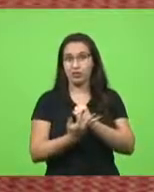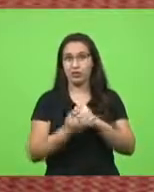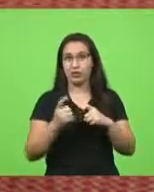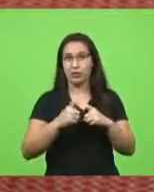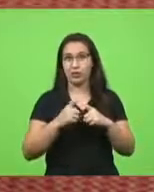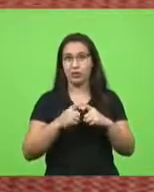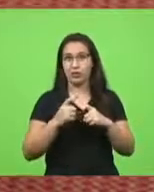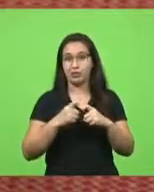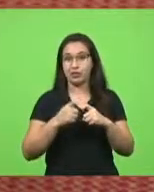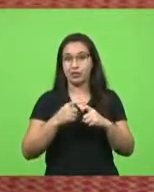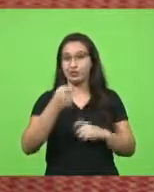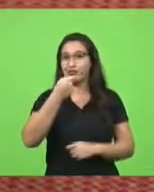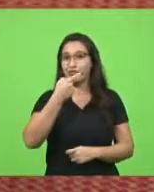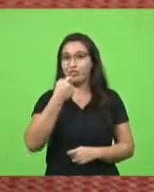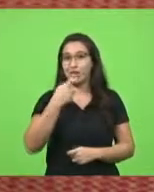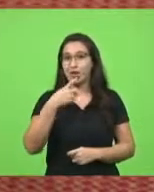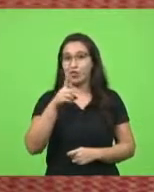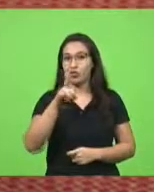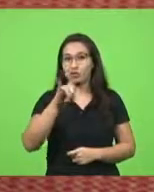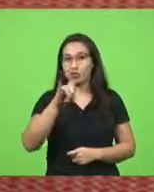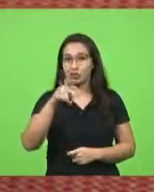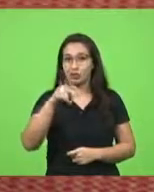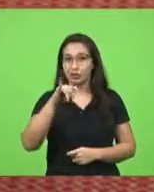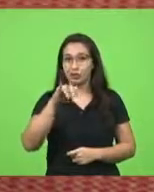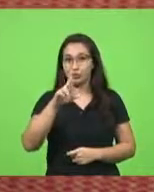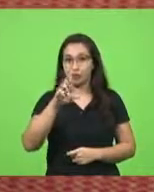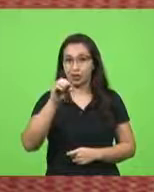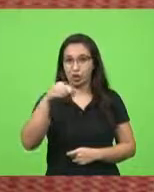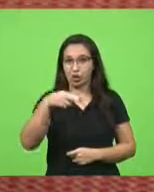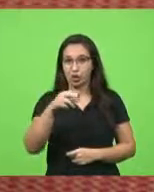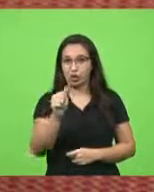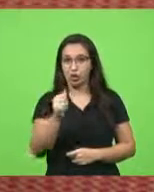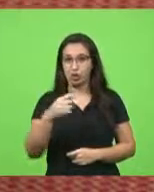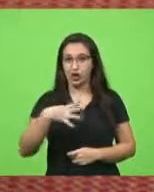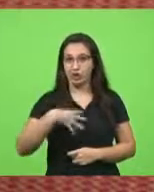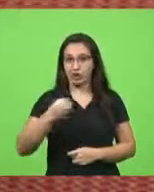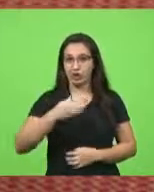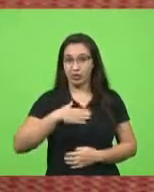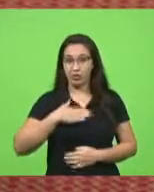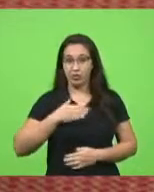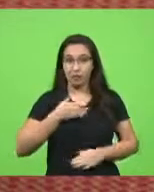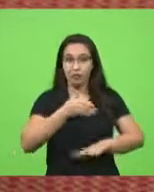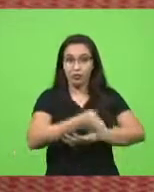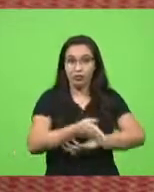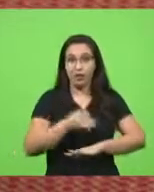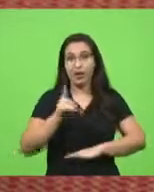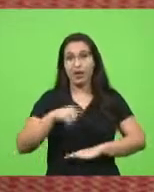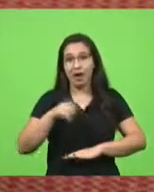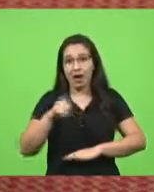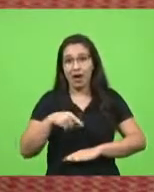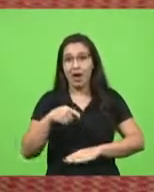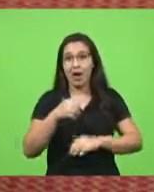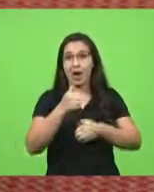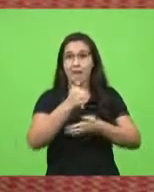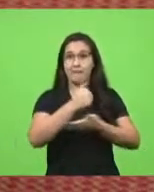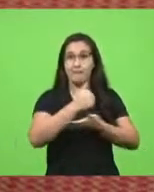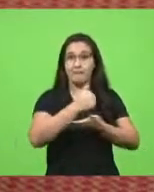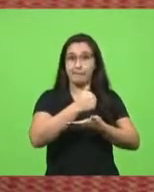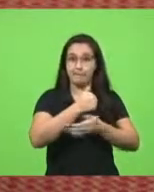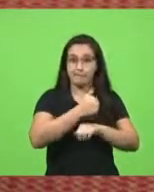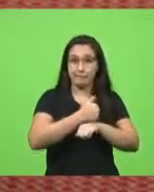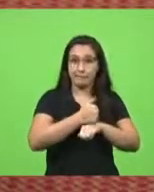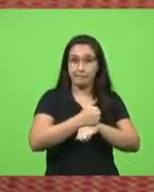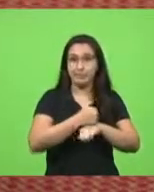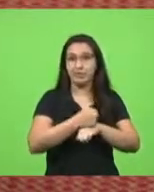me deu dipirona. Tá. Meu filho foi tal. Perfeito. É a medicação para ver